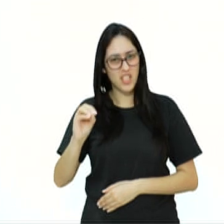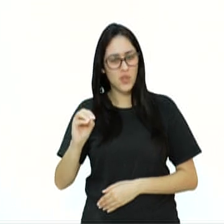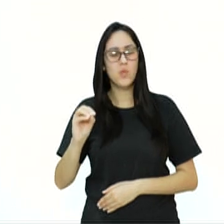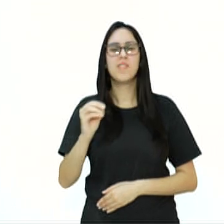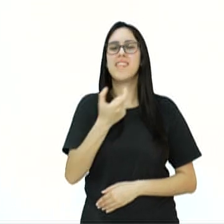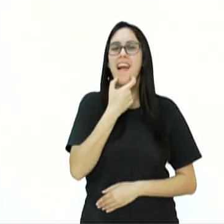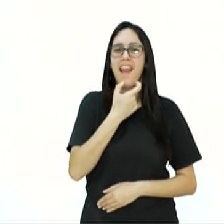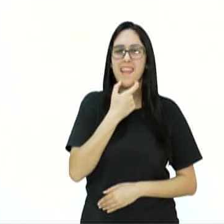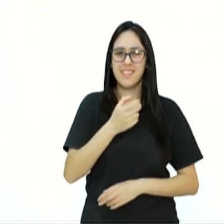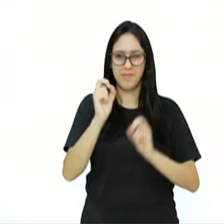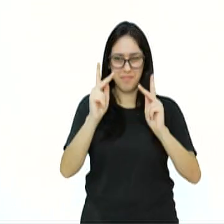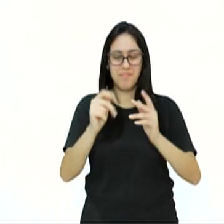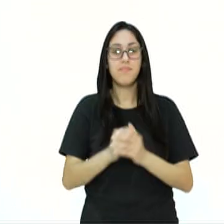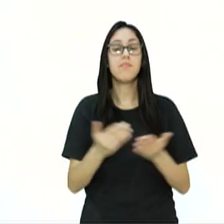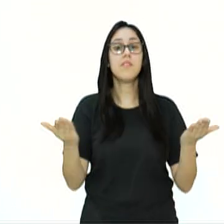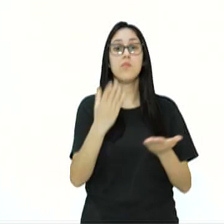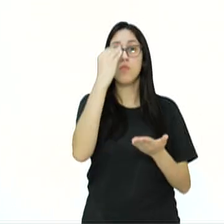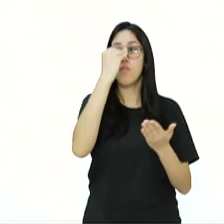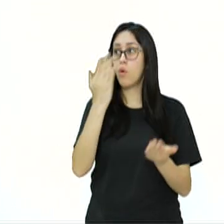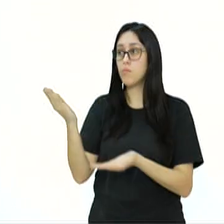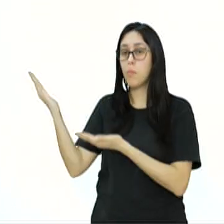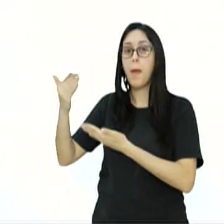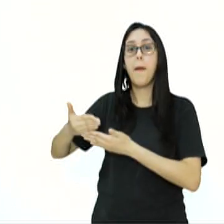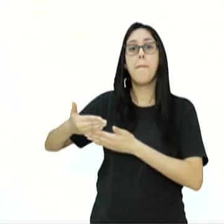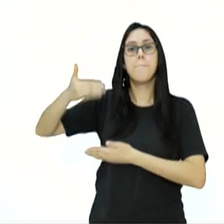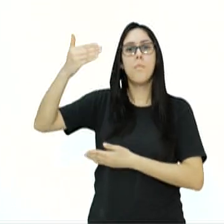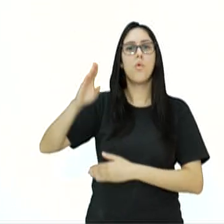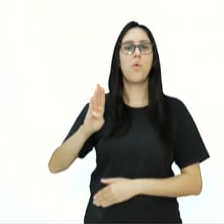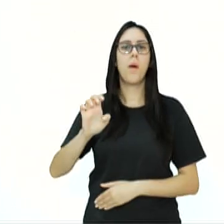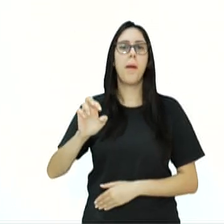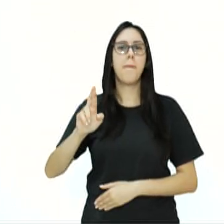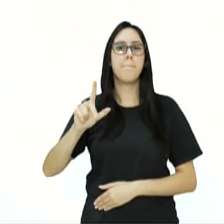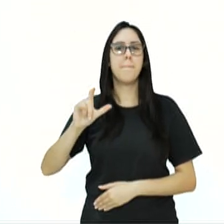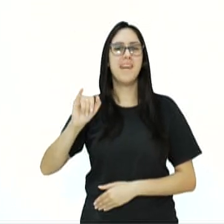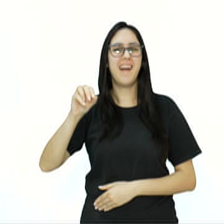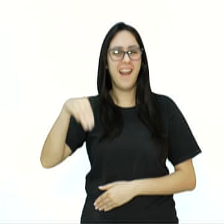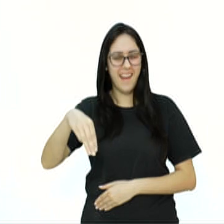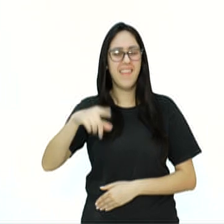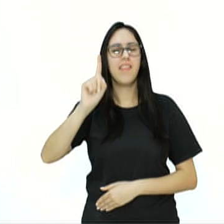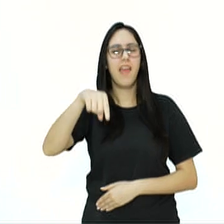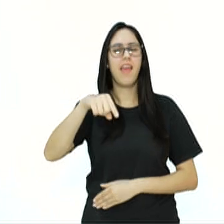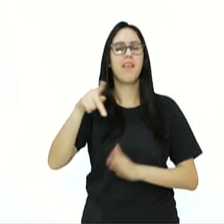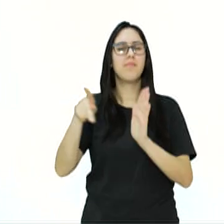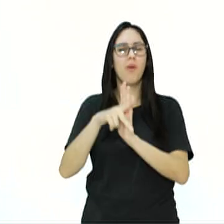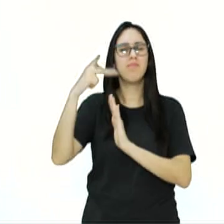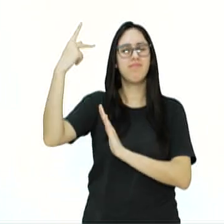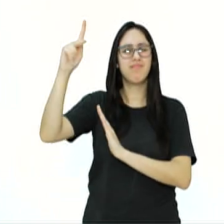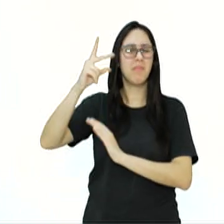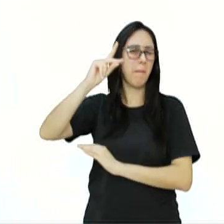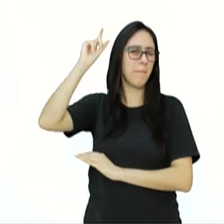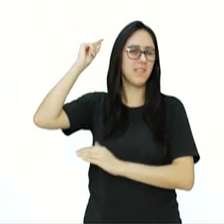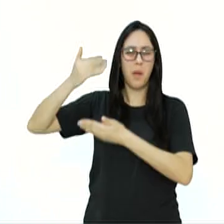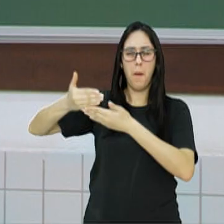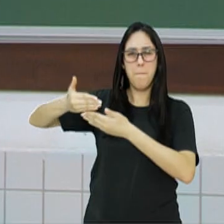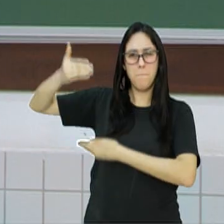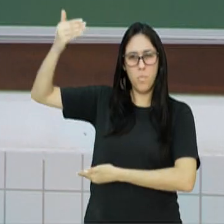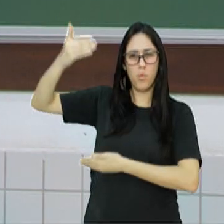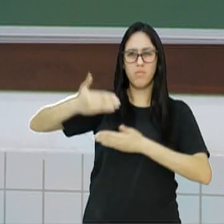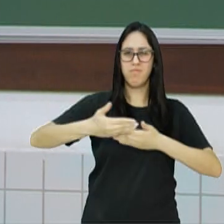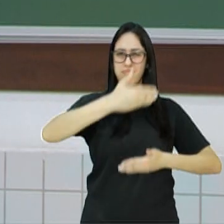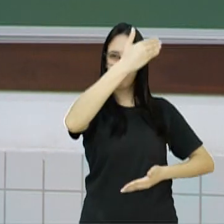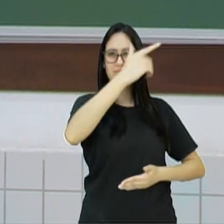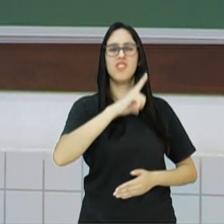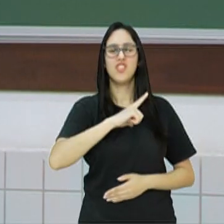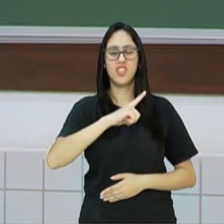né? Trago essa foto do Muro de Berlim para vocês, para a gente discutir um pouco essa questão do Muro de Berlim. Então, a gente sabe